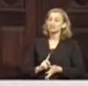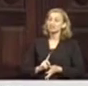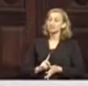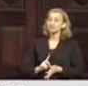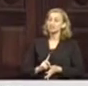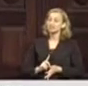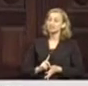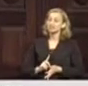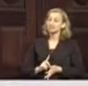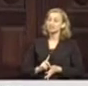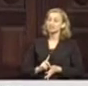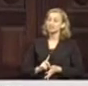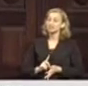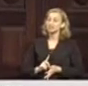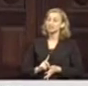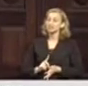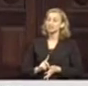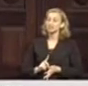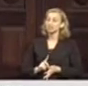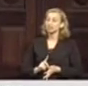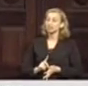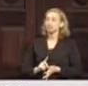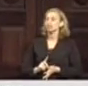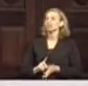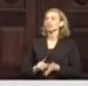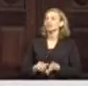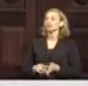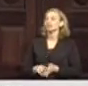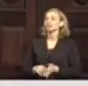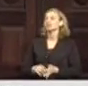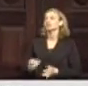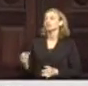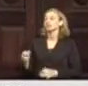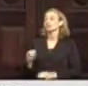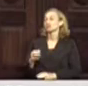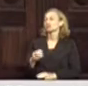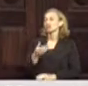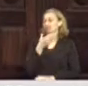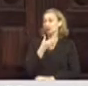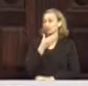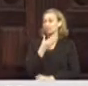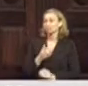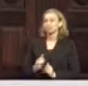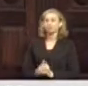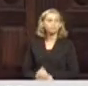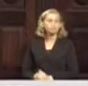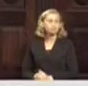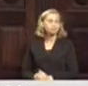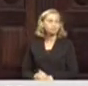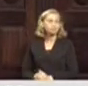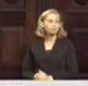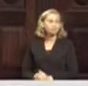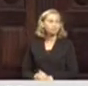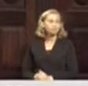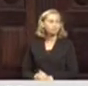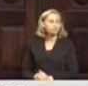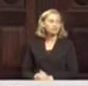hipóteses. E eu estou falando, dentro dessas hipóteses, qual é a minha posição? E o senhor Eduardo